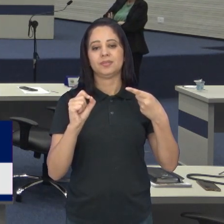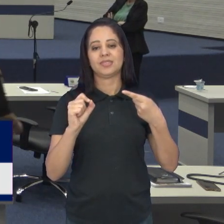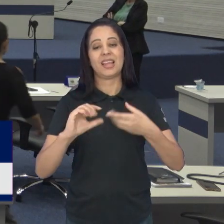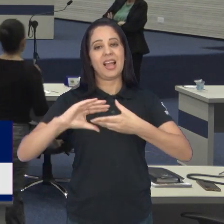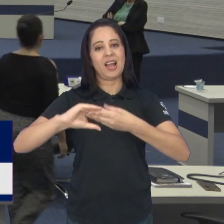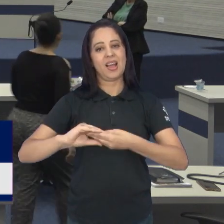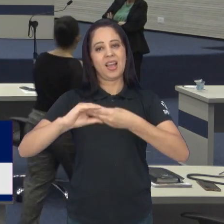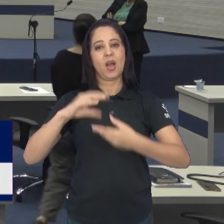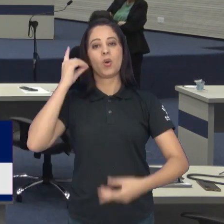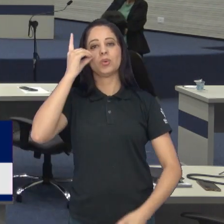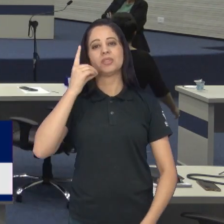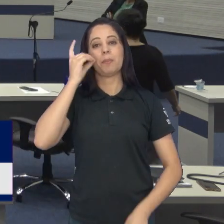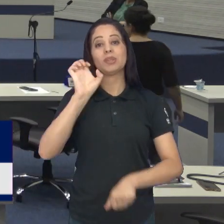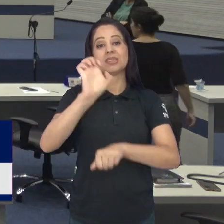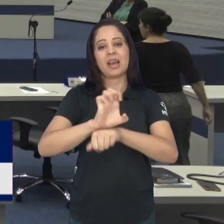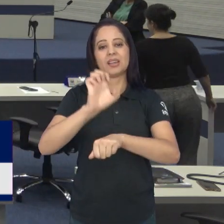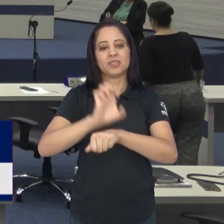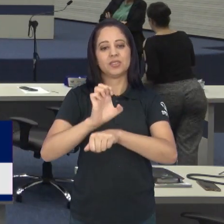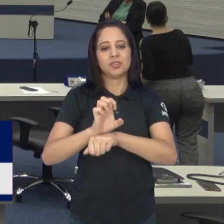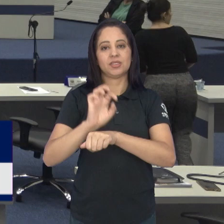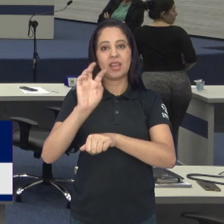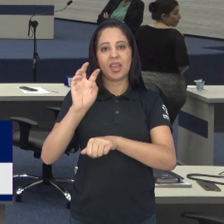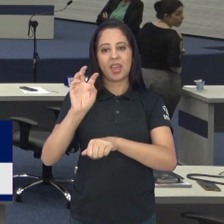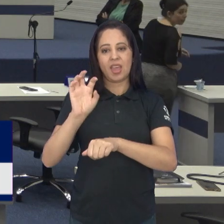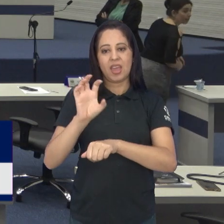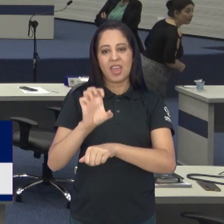deputado estadual, doutor Elton,